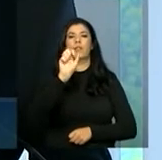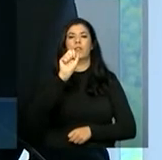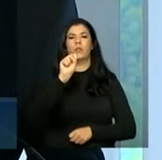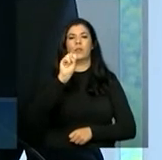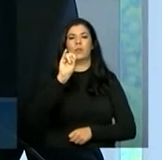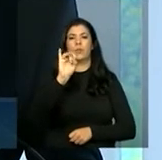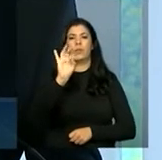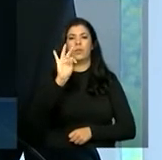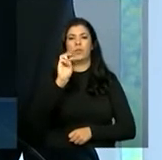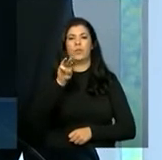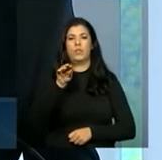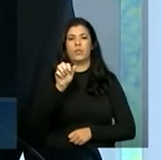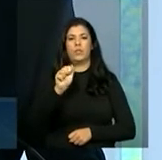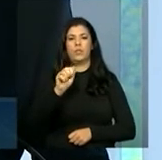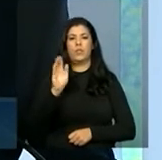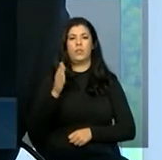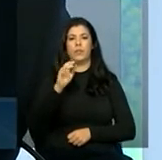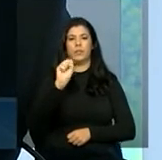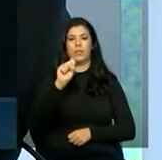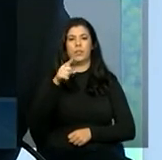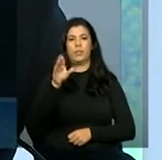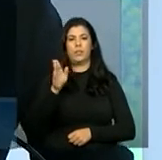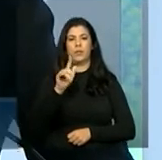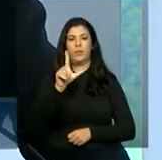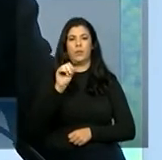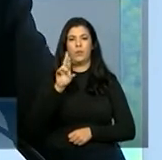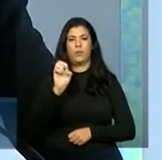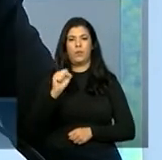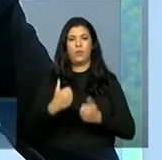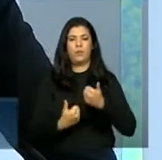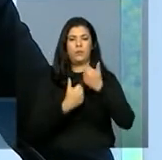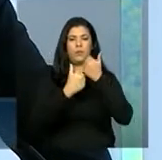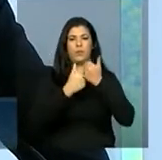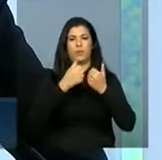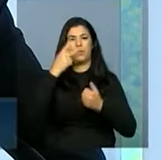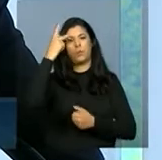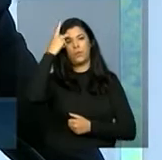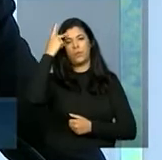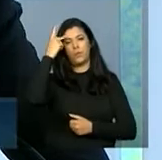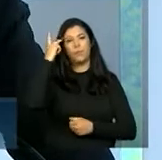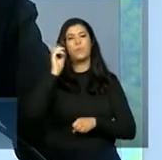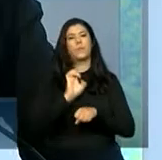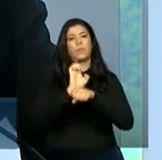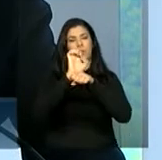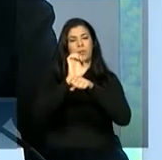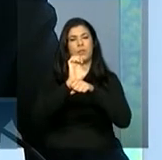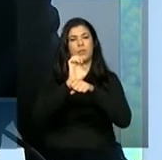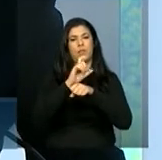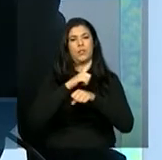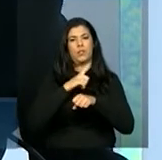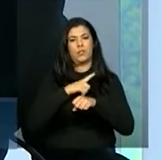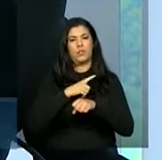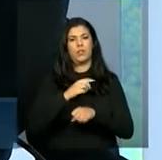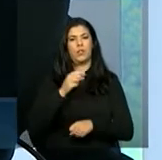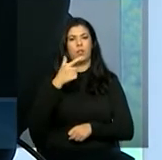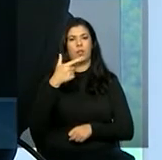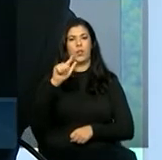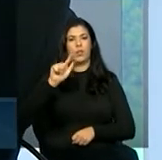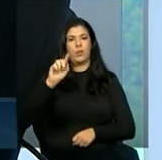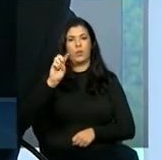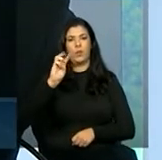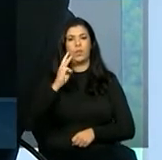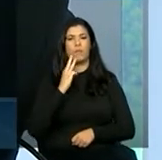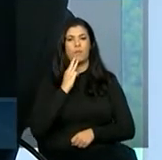Lourenço que vai apoiar o estado de São Paulo com recursos da ordem de dois milhões e seiscentos